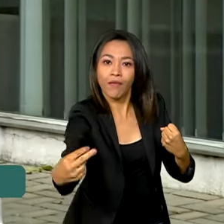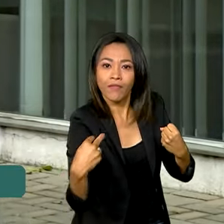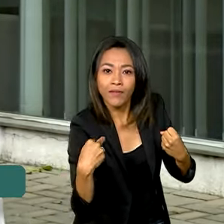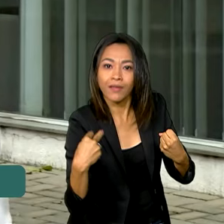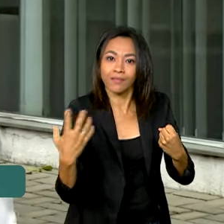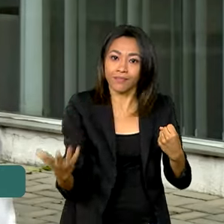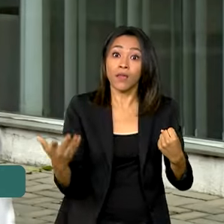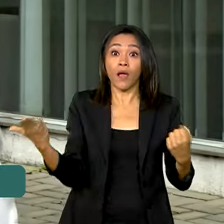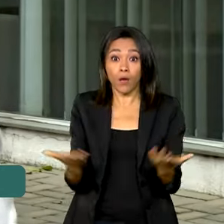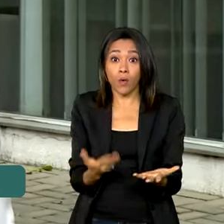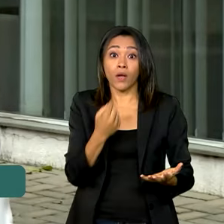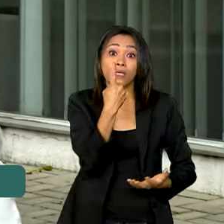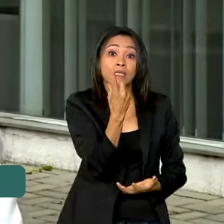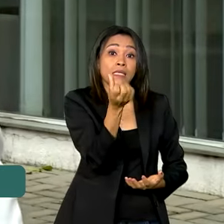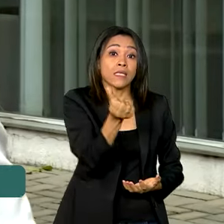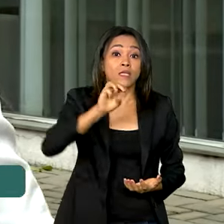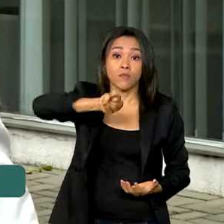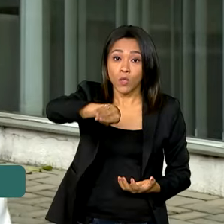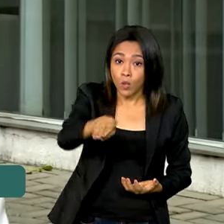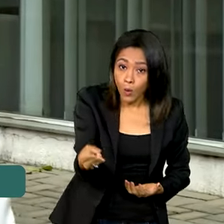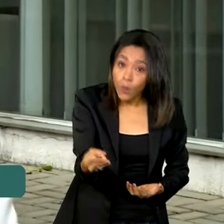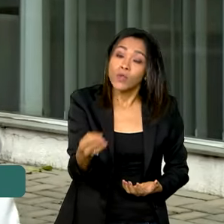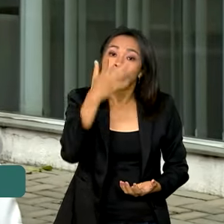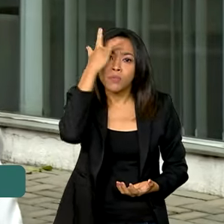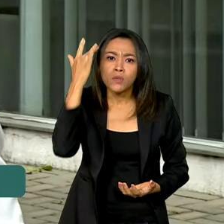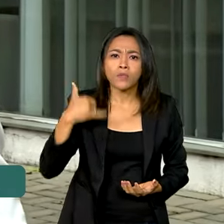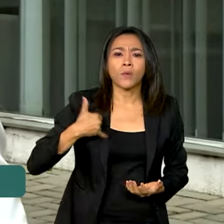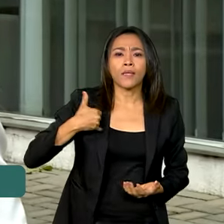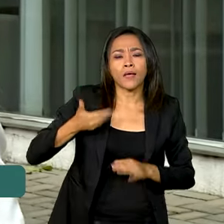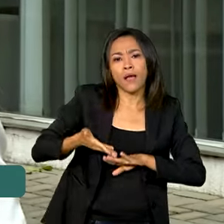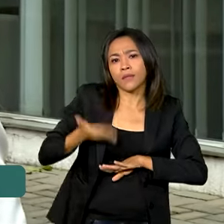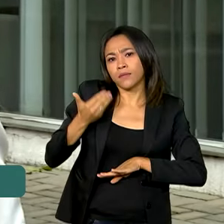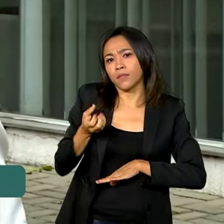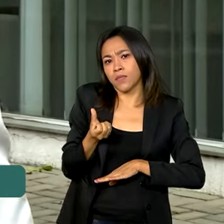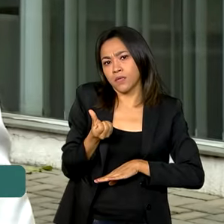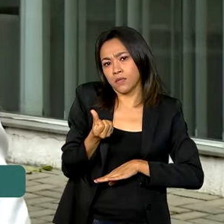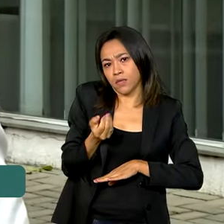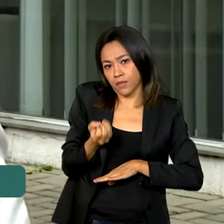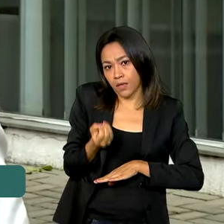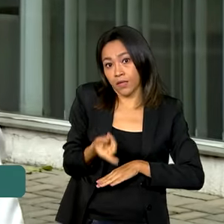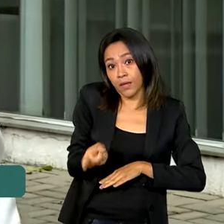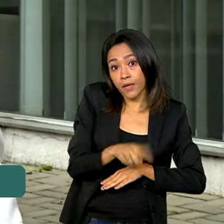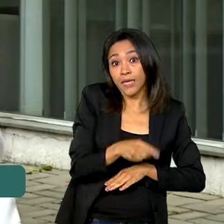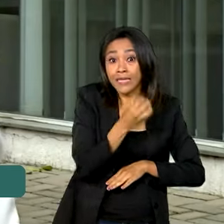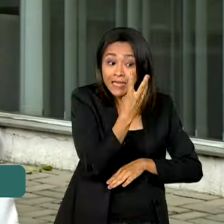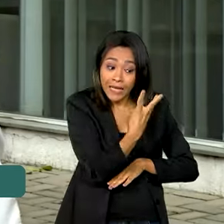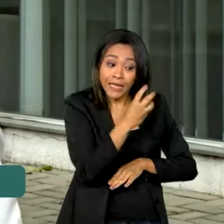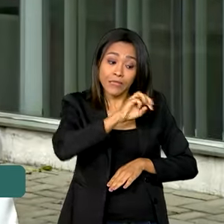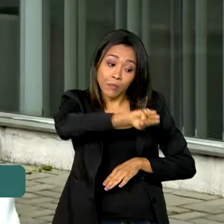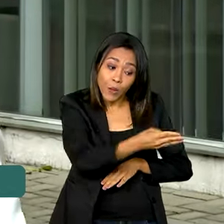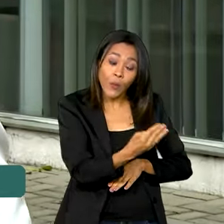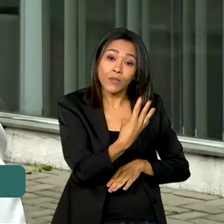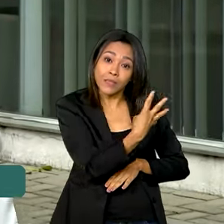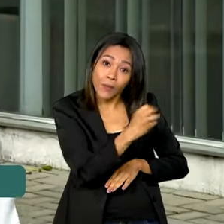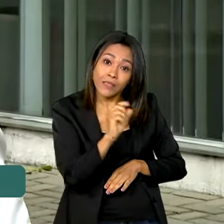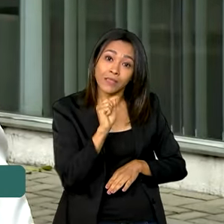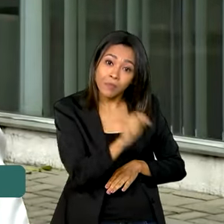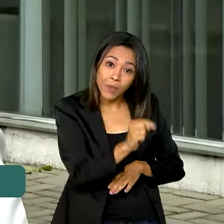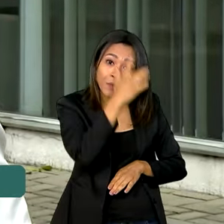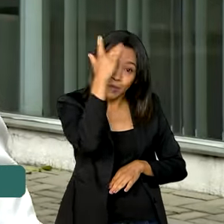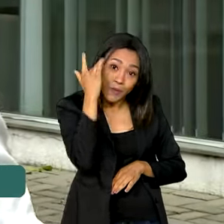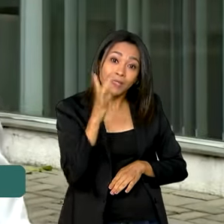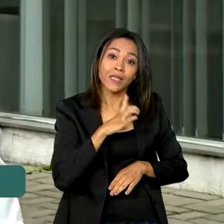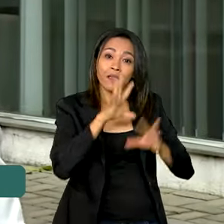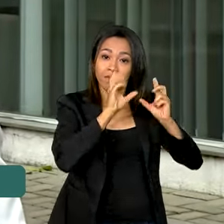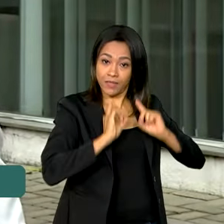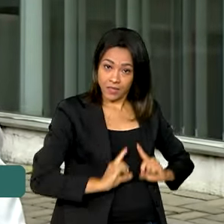de 16 milhões de pessoas acima de 60 anos e cerca de 3 milhões e 400 mil pessoas com